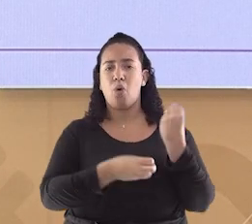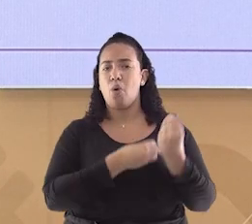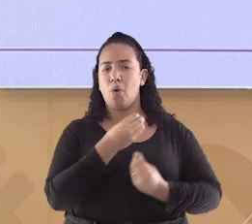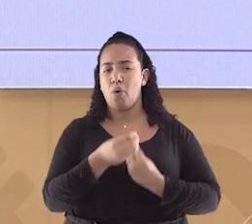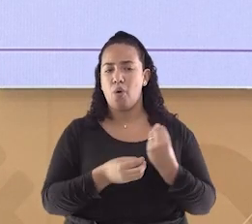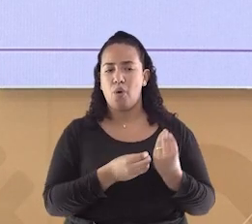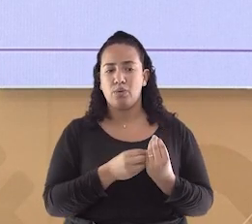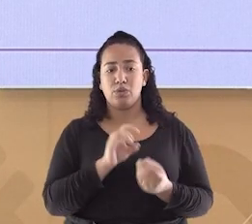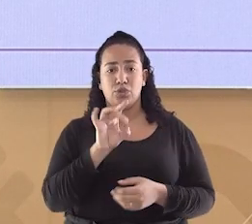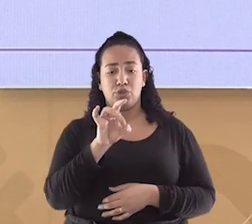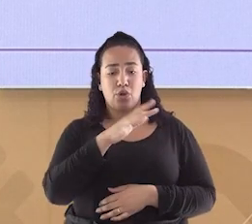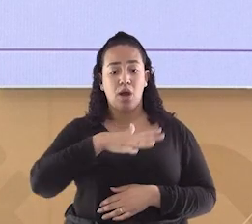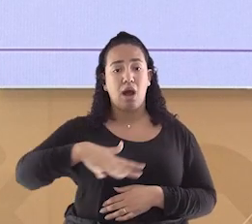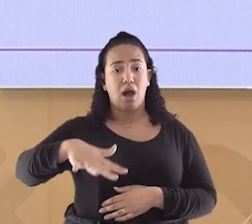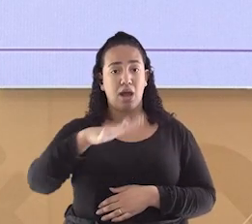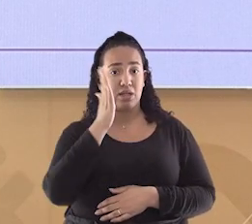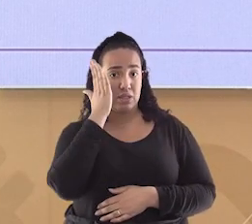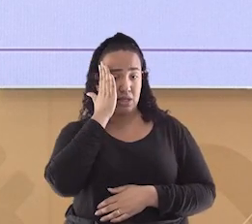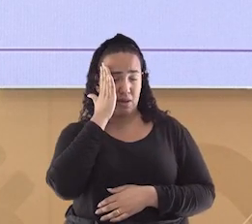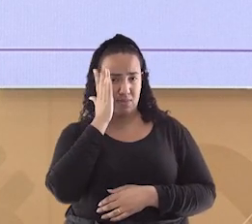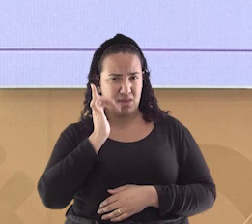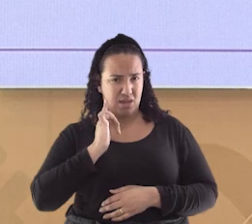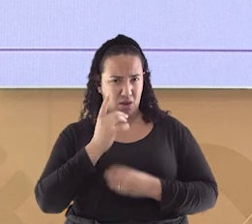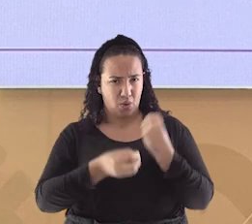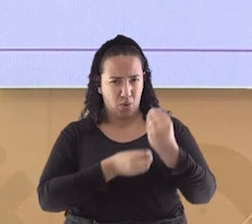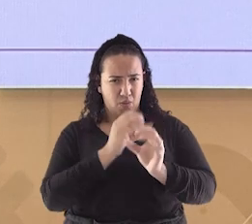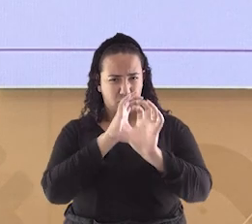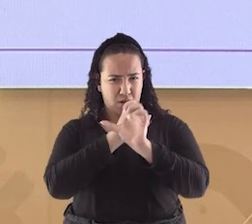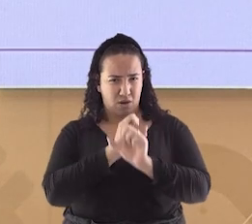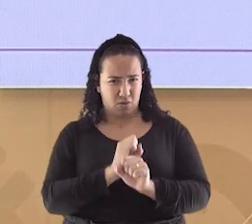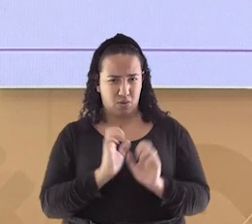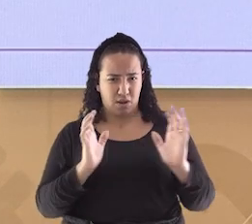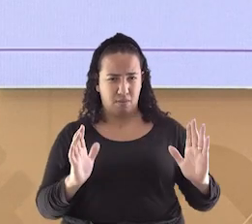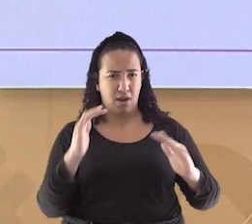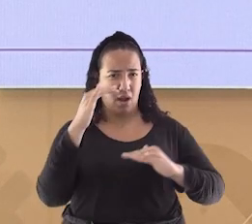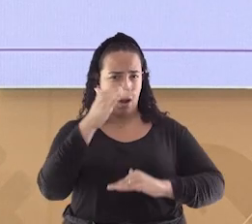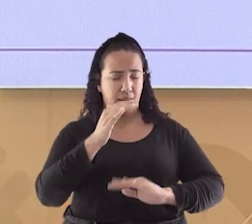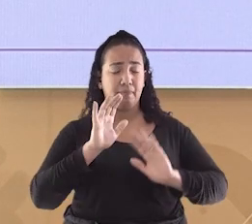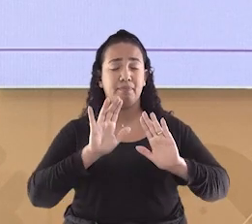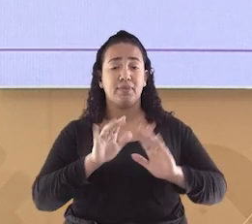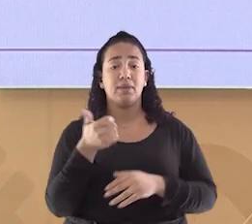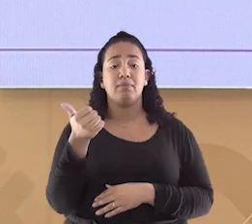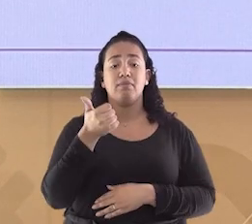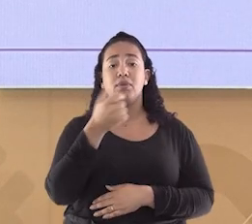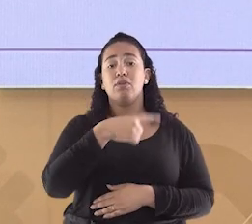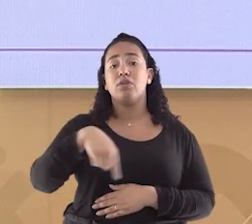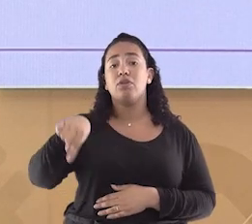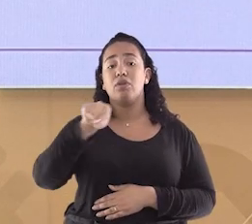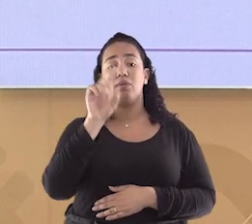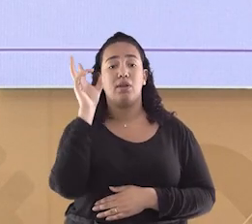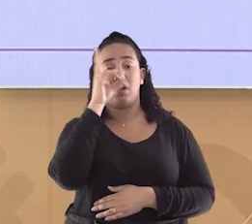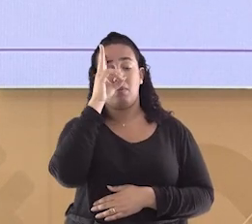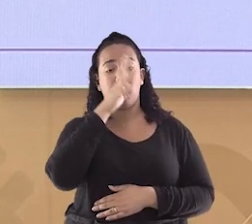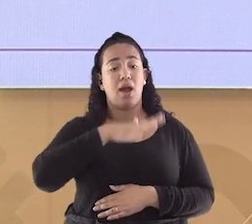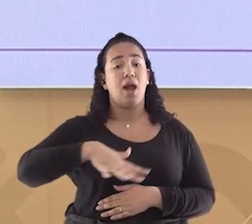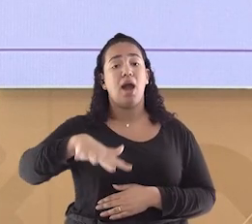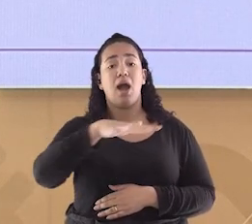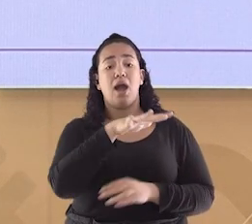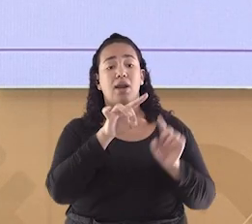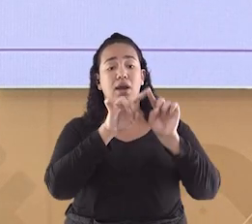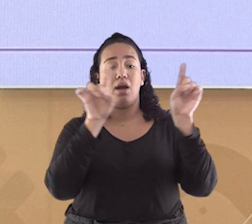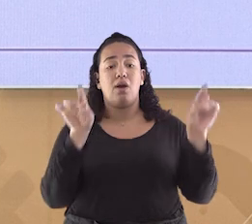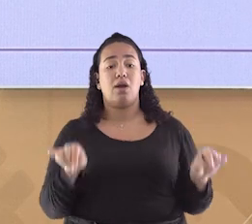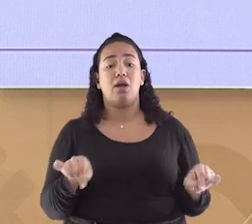sabendo apenas a sua área? Mas primeiro, que tal relembrarmos como se calcula a área de um